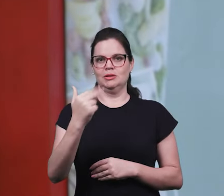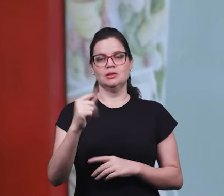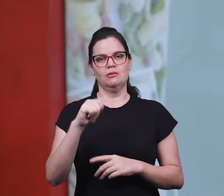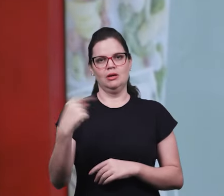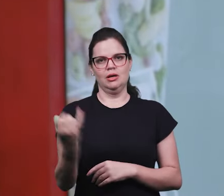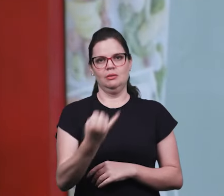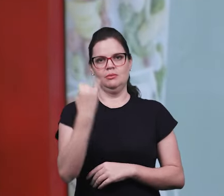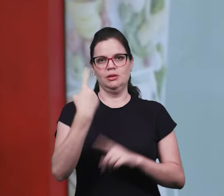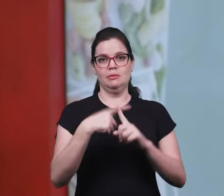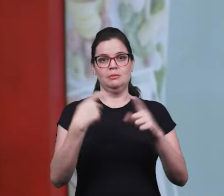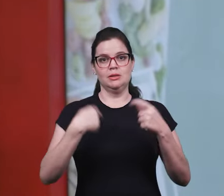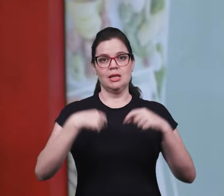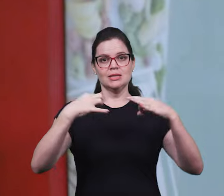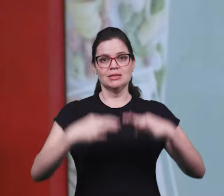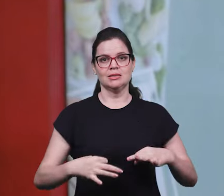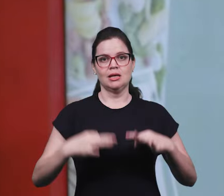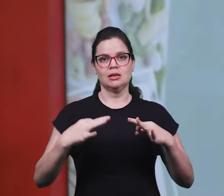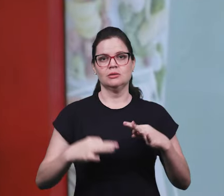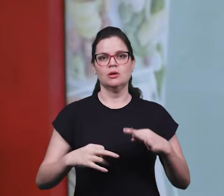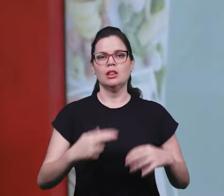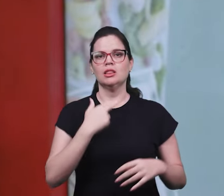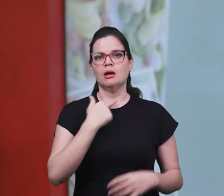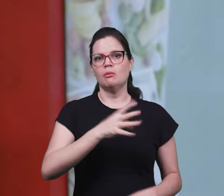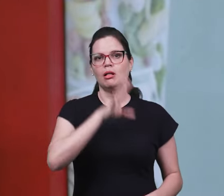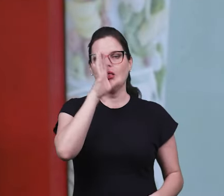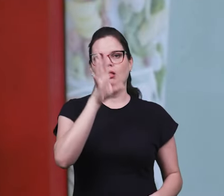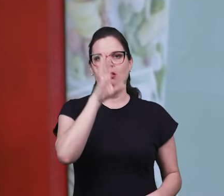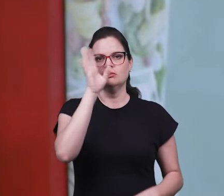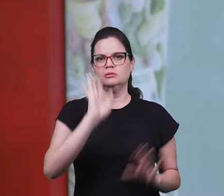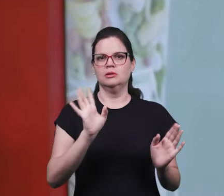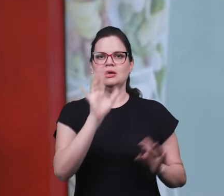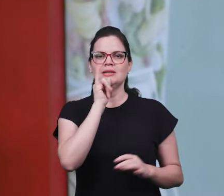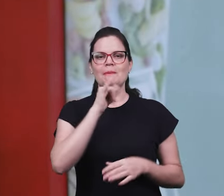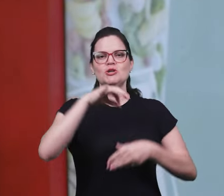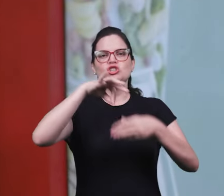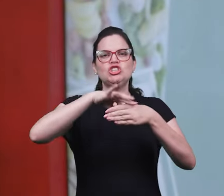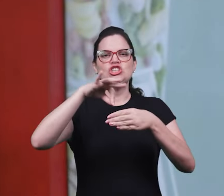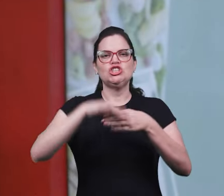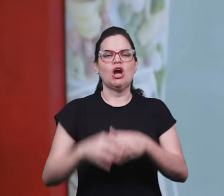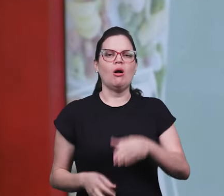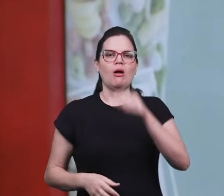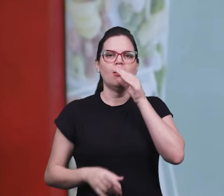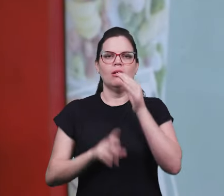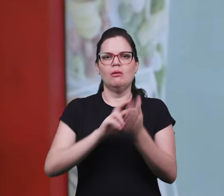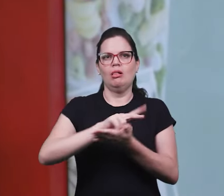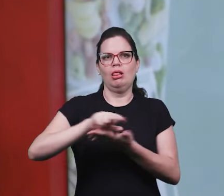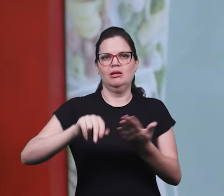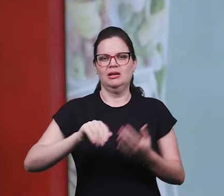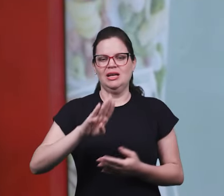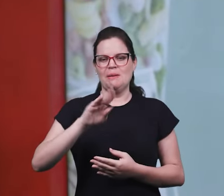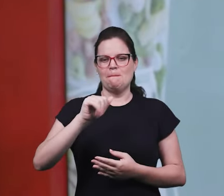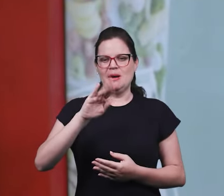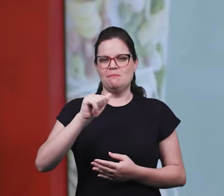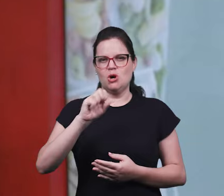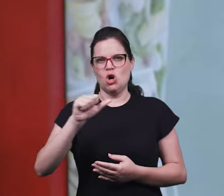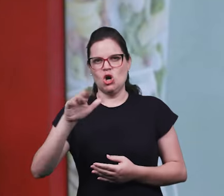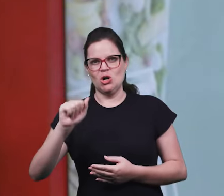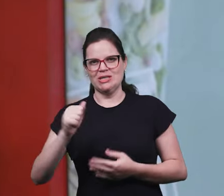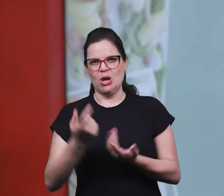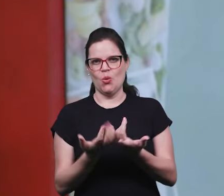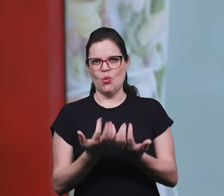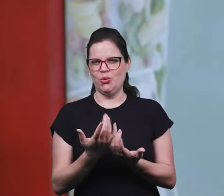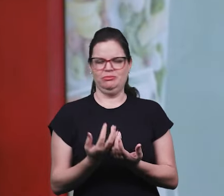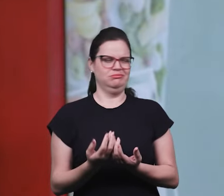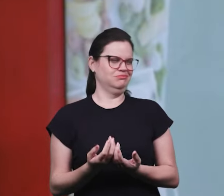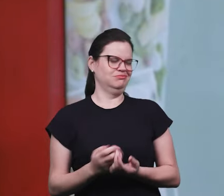ser assertiva então chá de todo tipo babosa cozida Eu já vi coisas